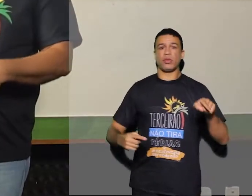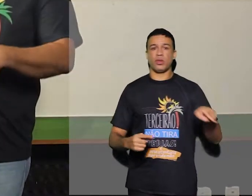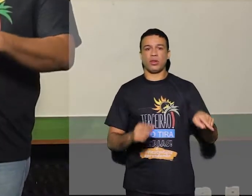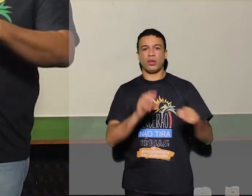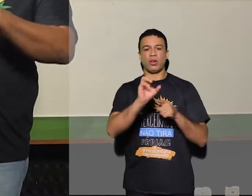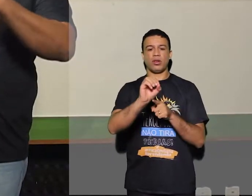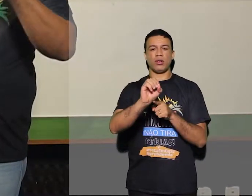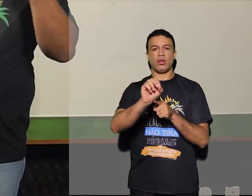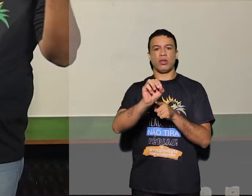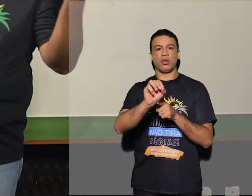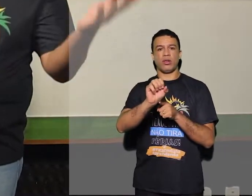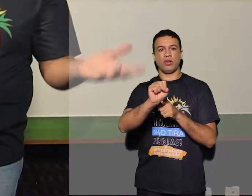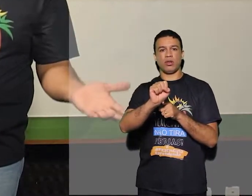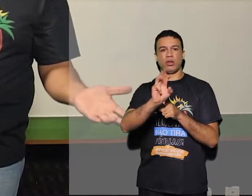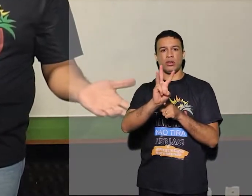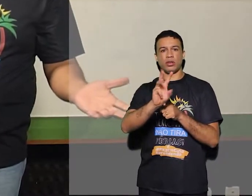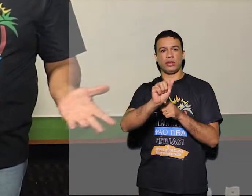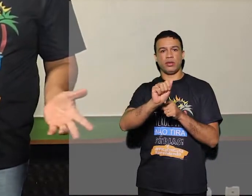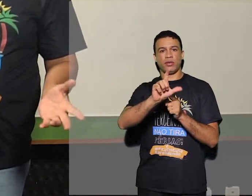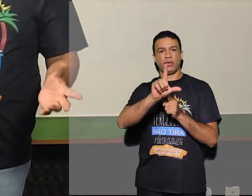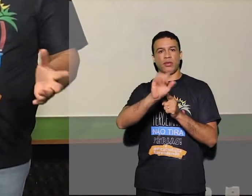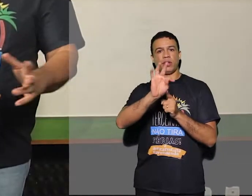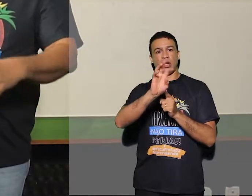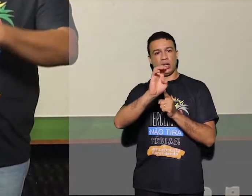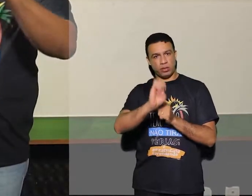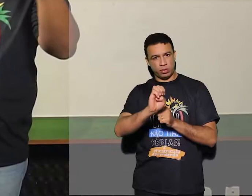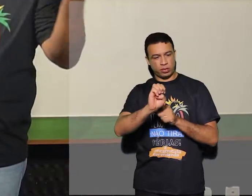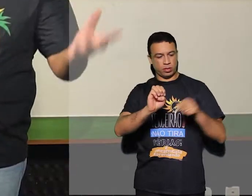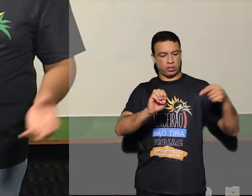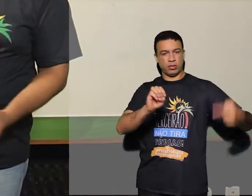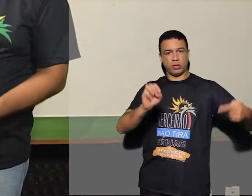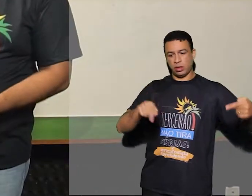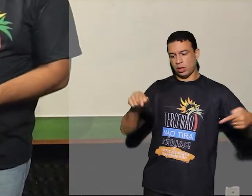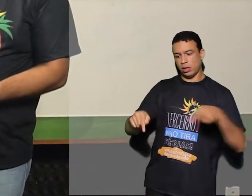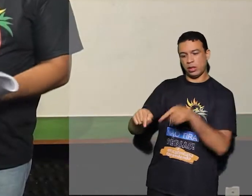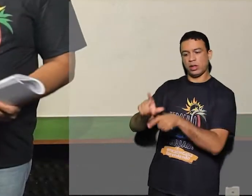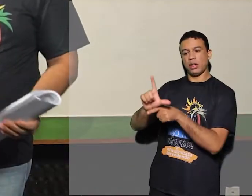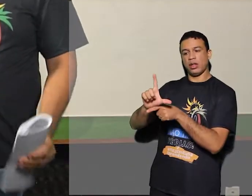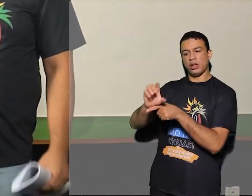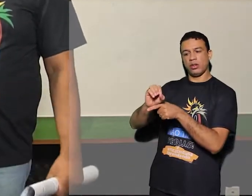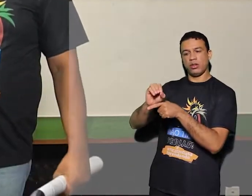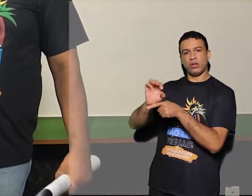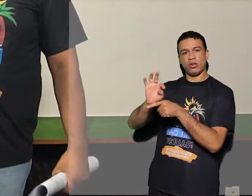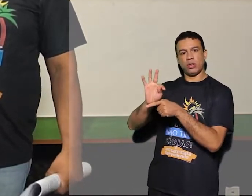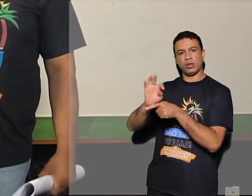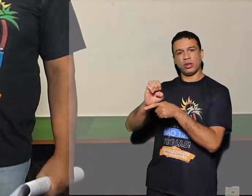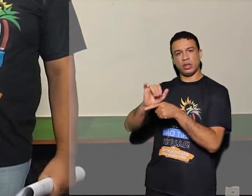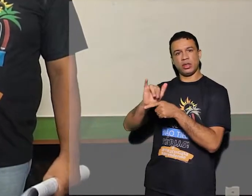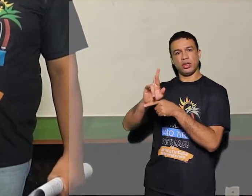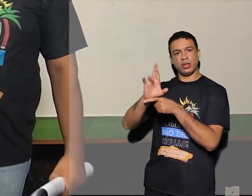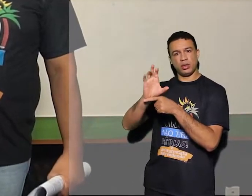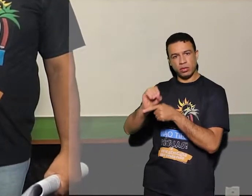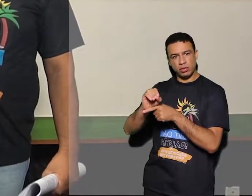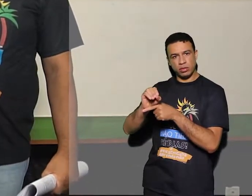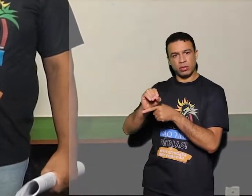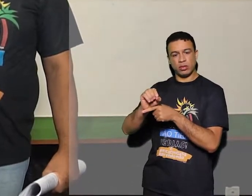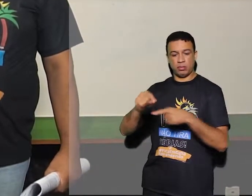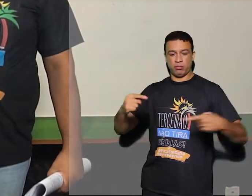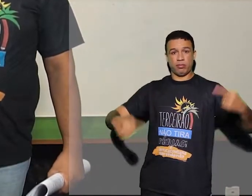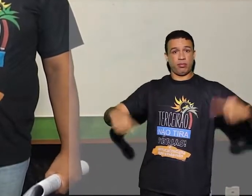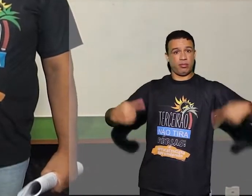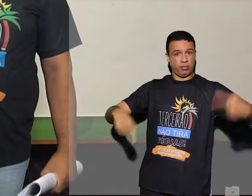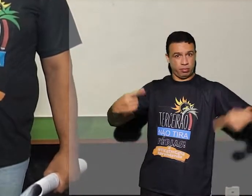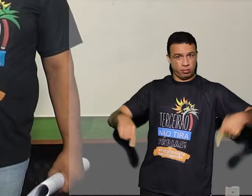lado, não vou comentar sobre Monteiro Lobato, porque a gente já vai polemizar muito a situação. De qualquer forma, Anita Malfatti era